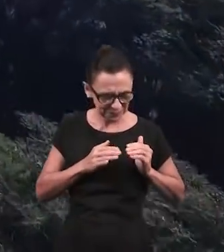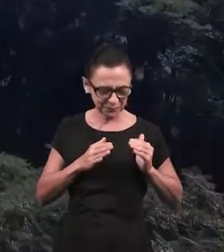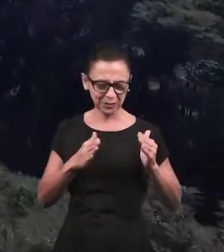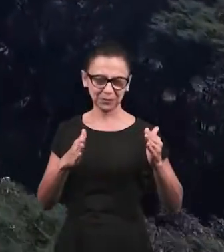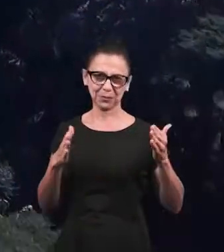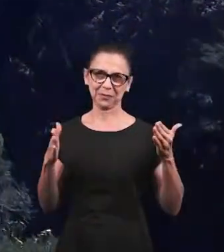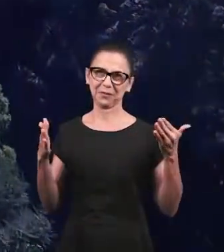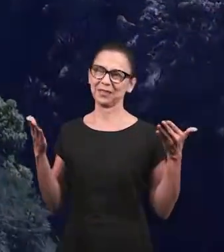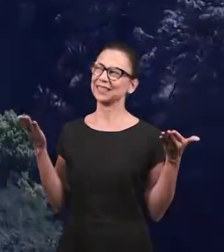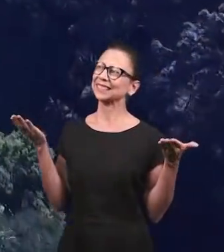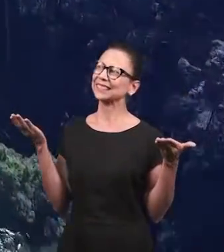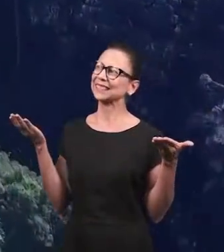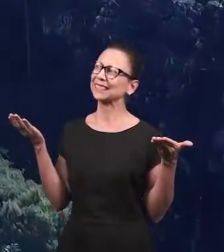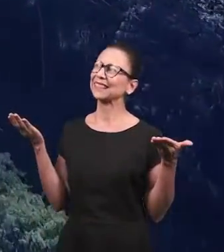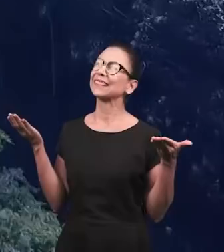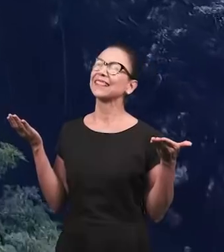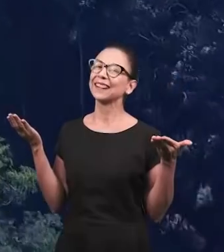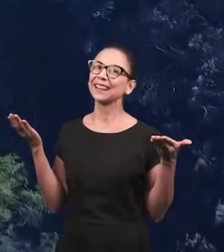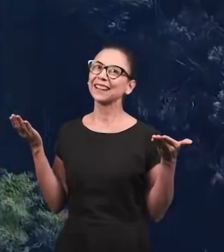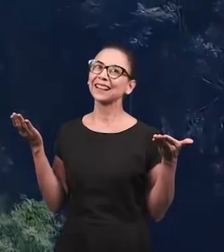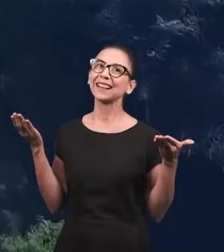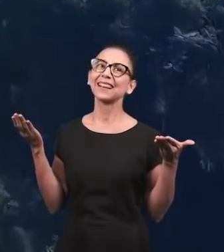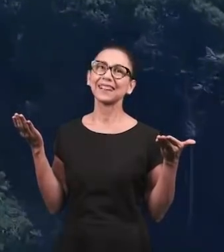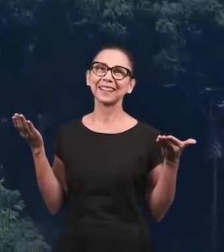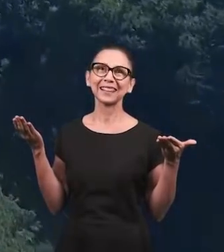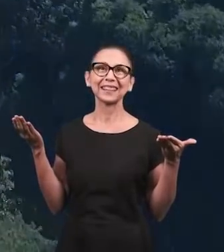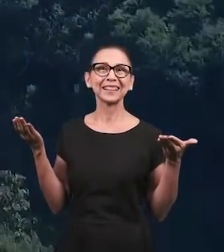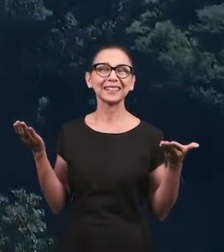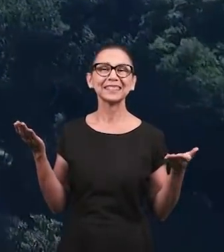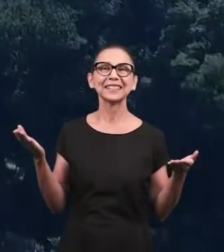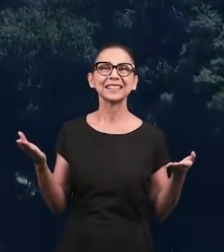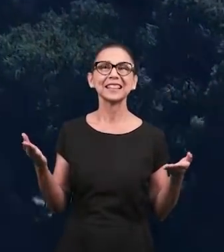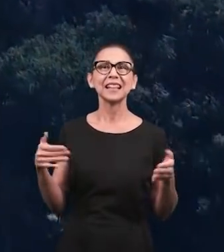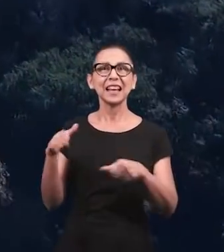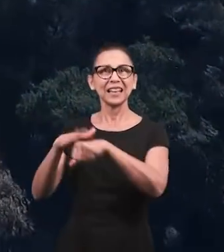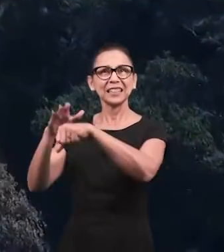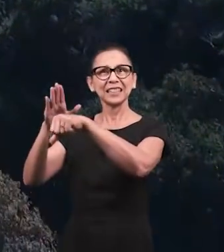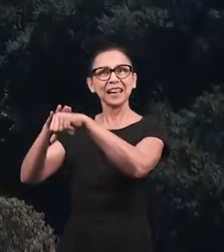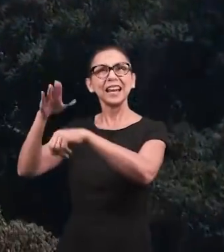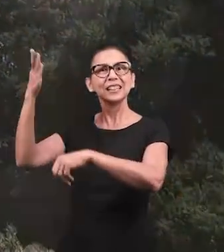então abri o meu coração.